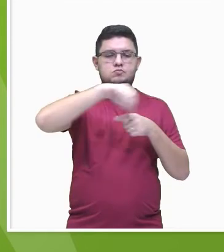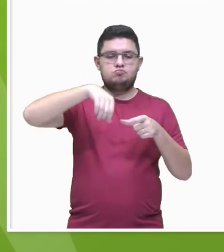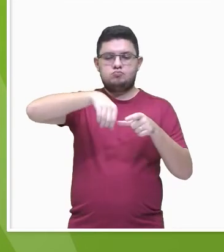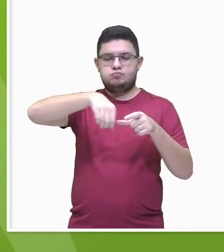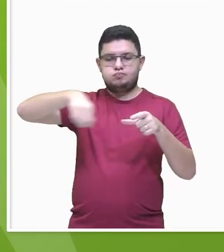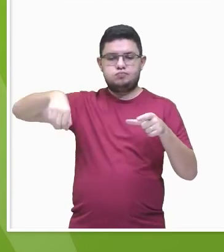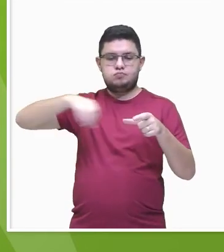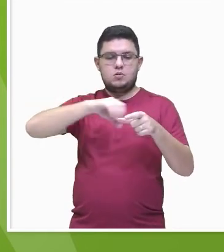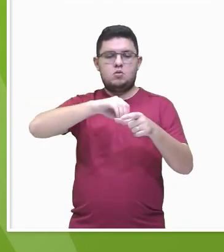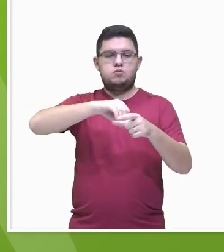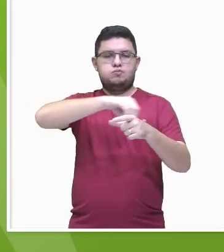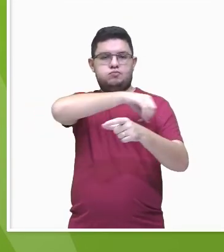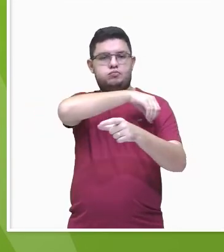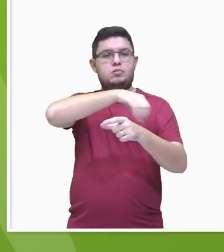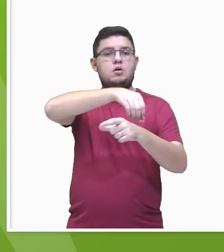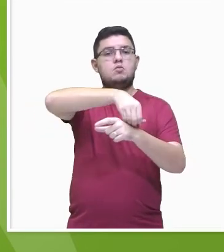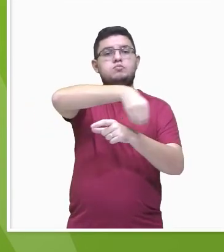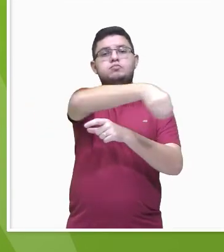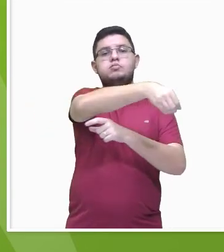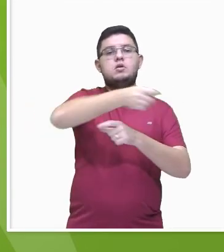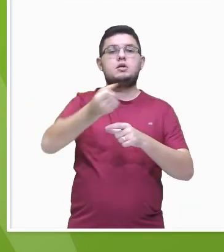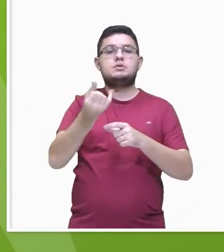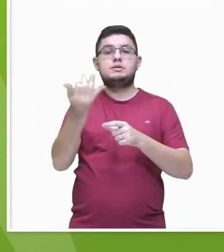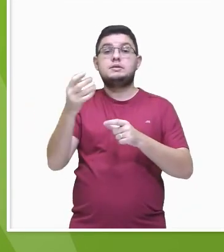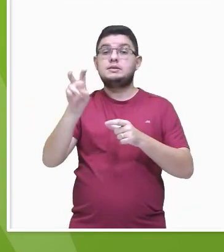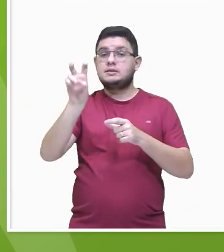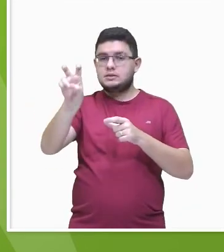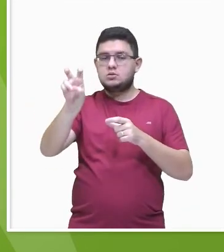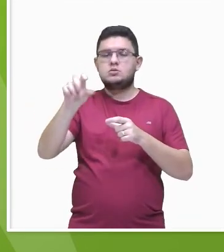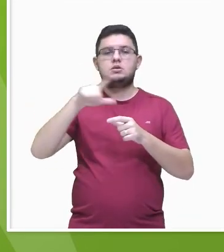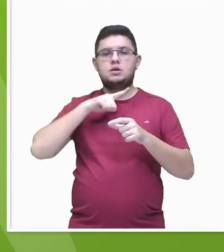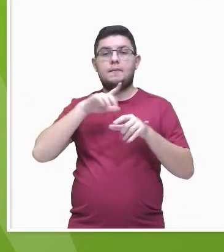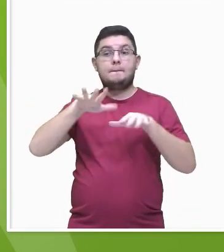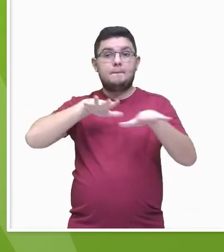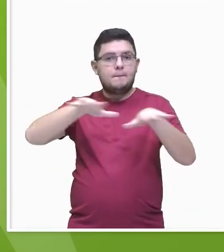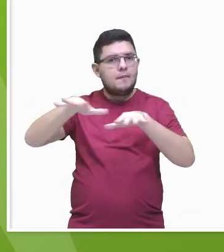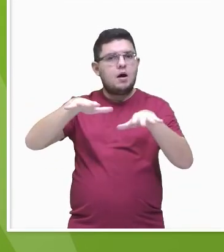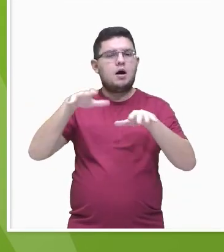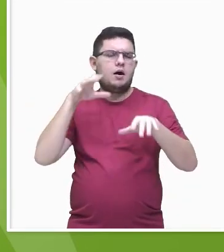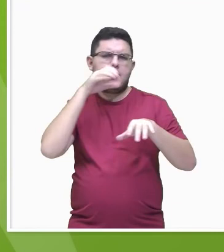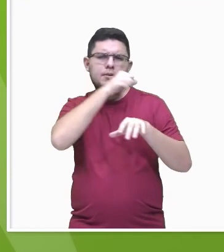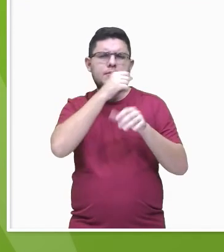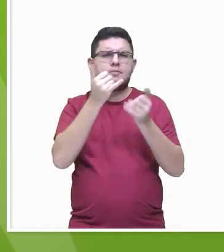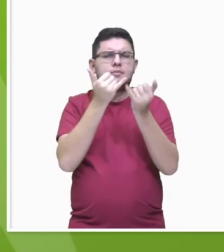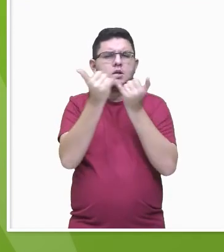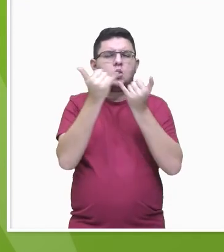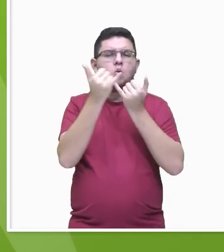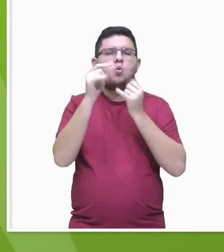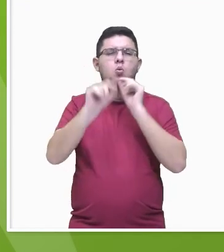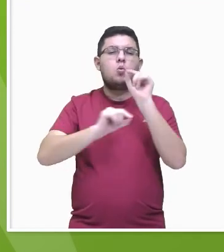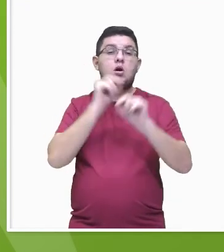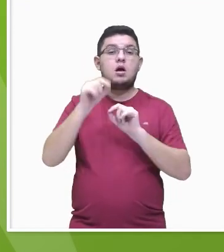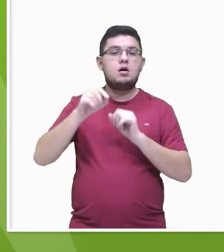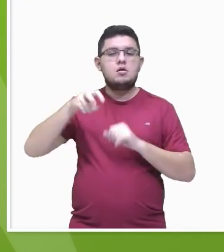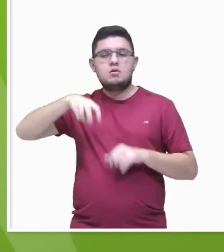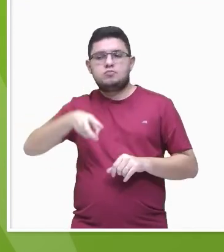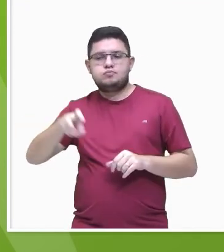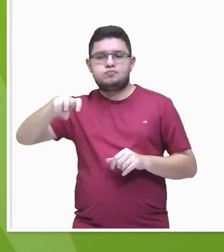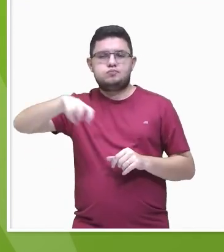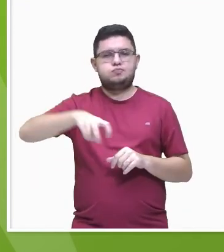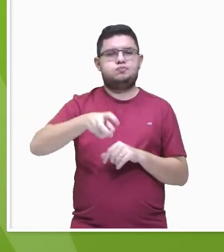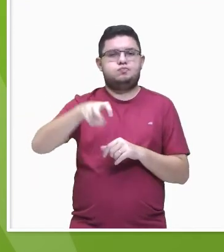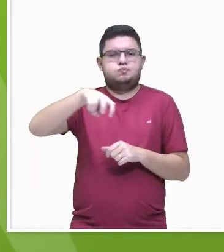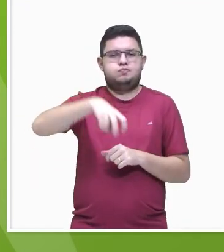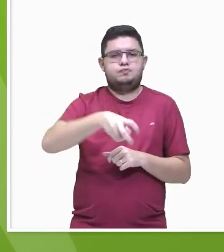finos e longos. Locomovem-se por movimentos rápidos, semelhantes aos de uma